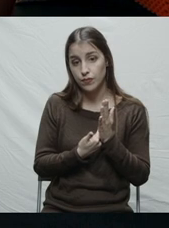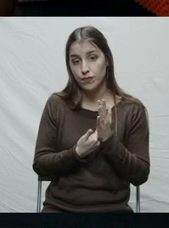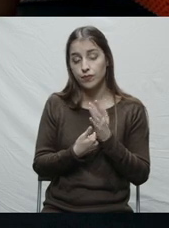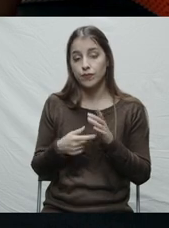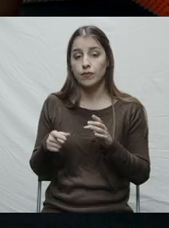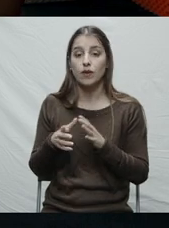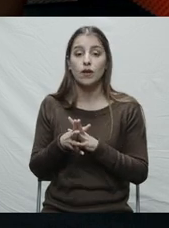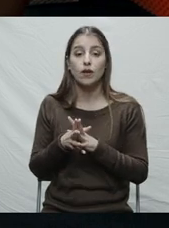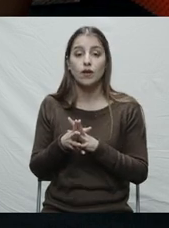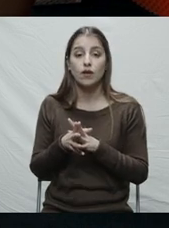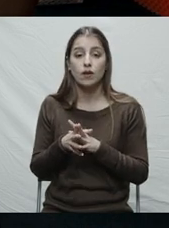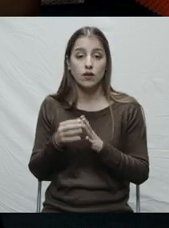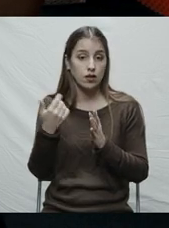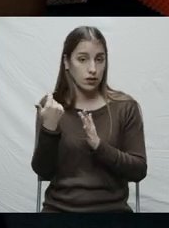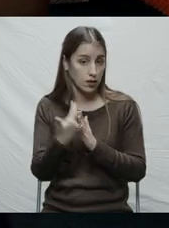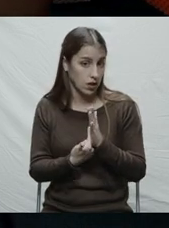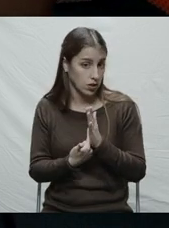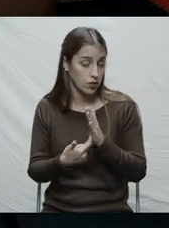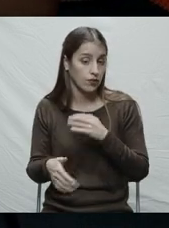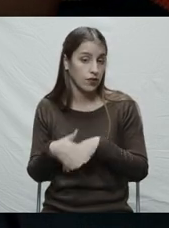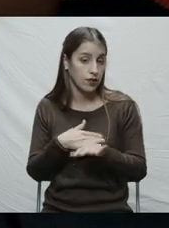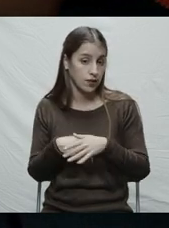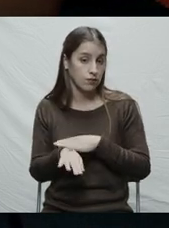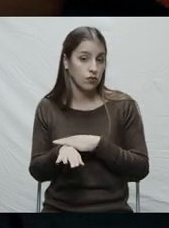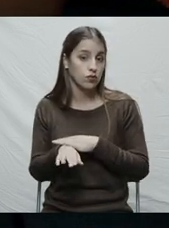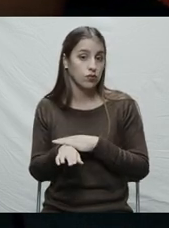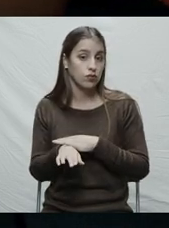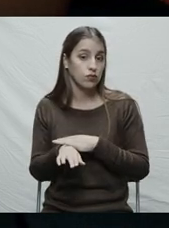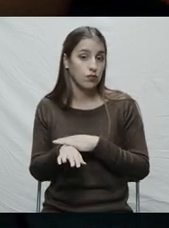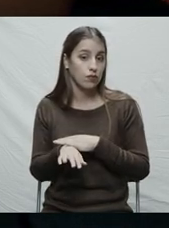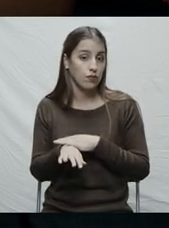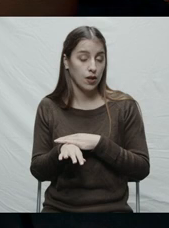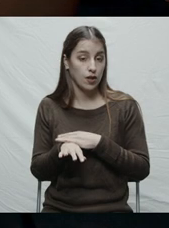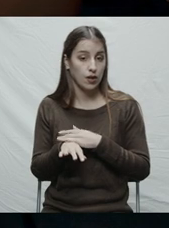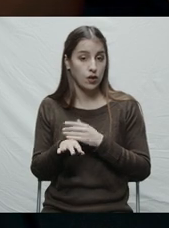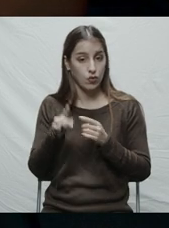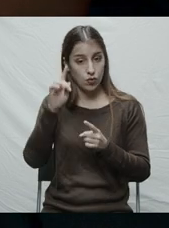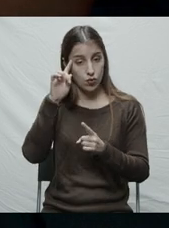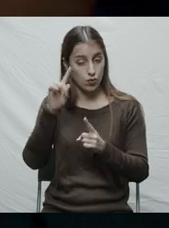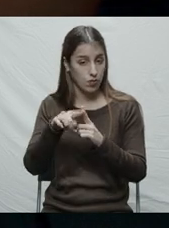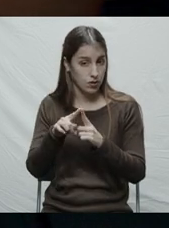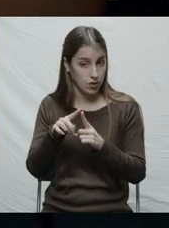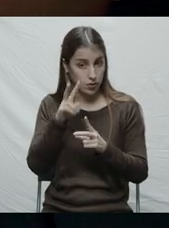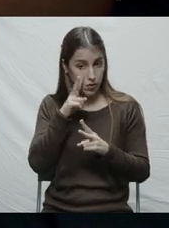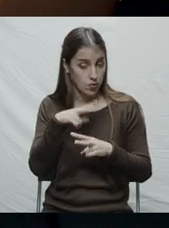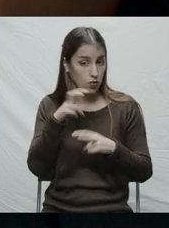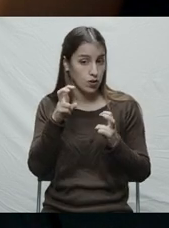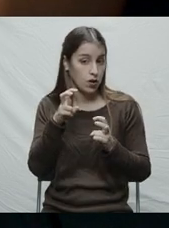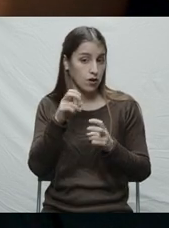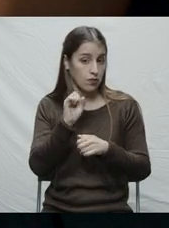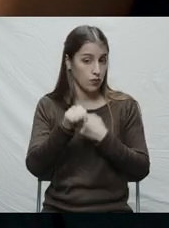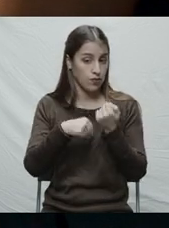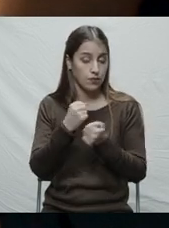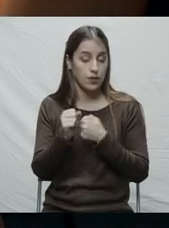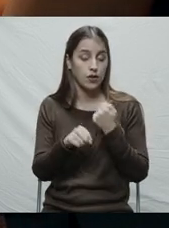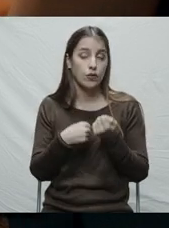de uma incorporação do texto. Trazem o texto para o estúdio, de forma a encontrar, Eu o diria-te, movimento. não há dramaturgia